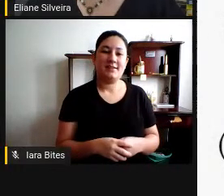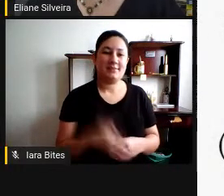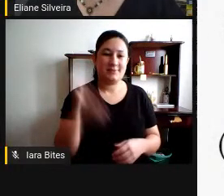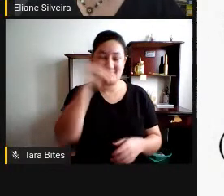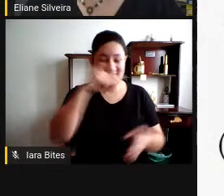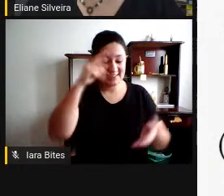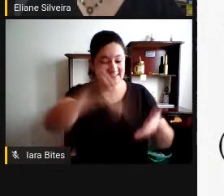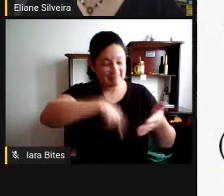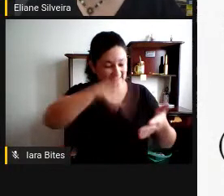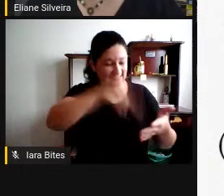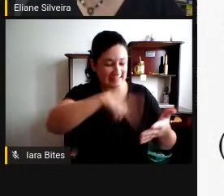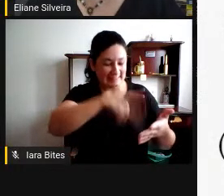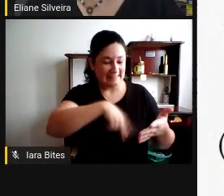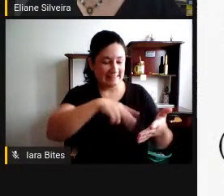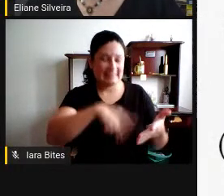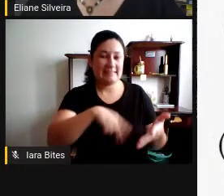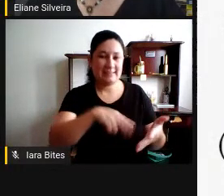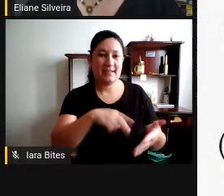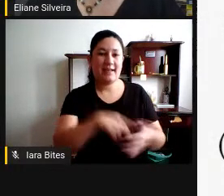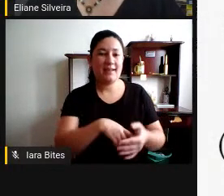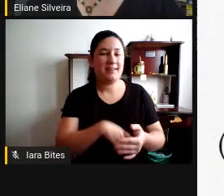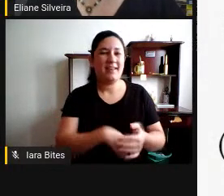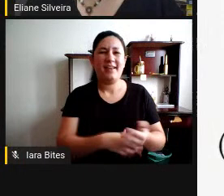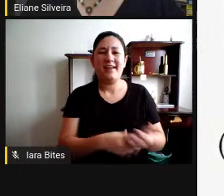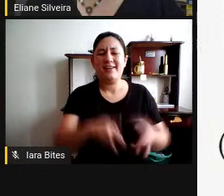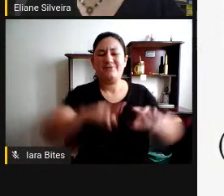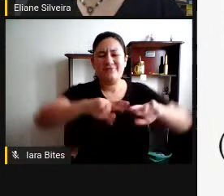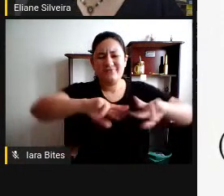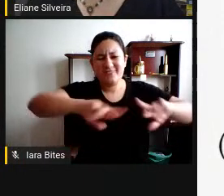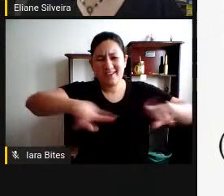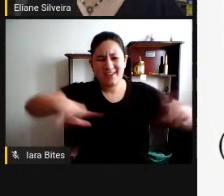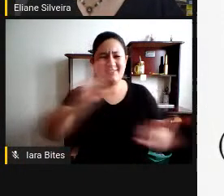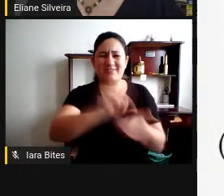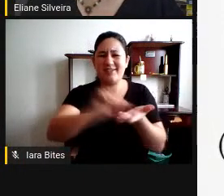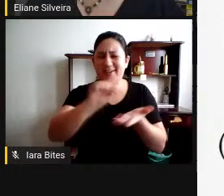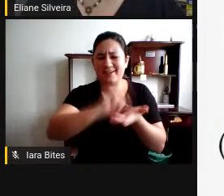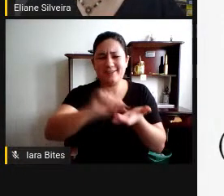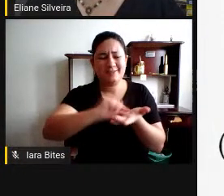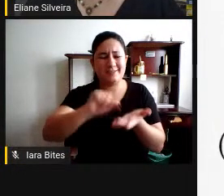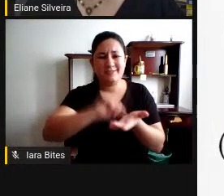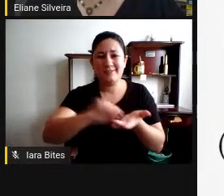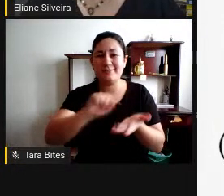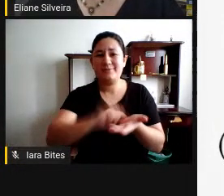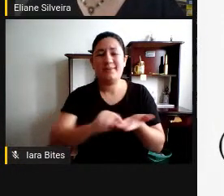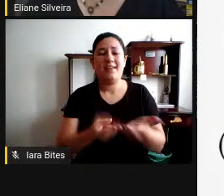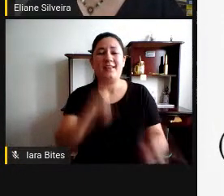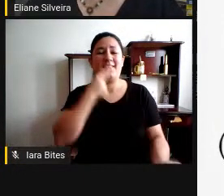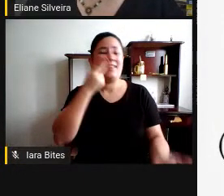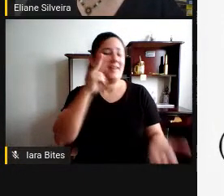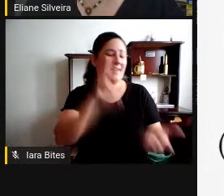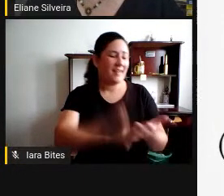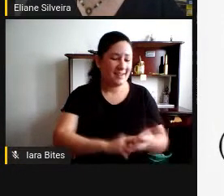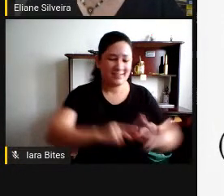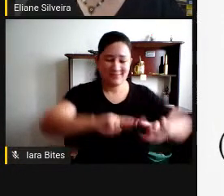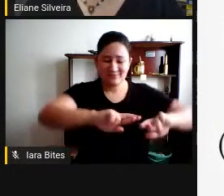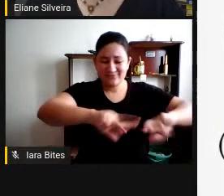variados artigos, os manuscritos dele se dividem em muitos temas,